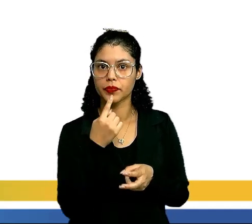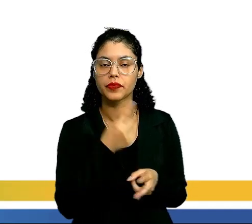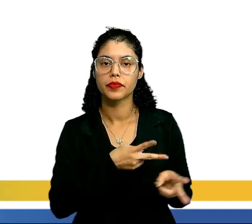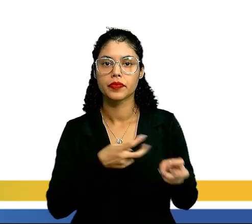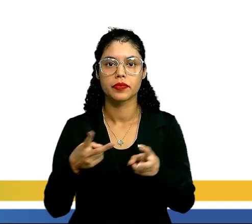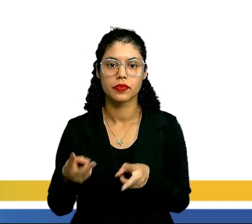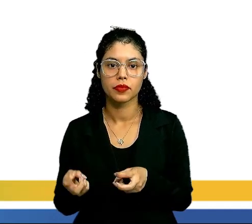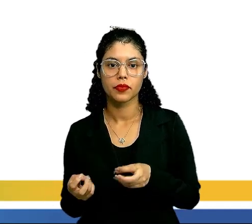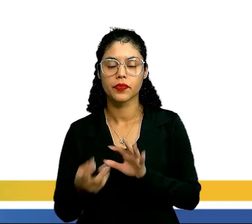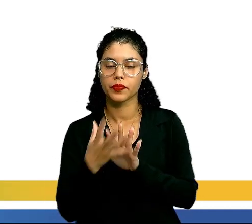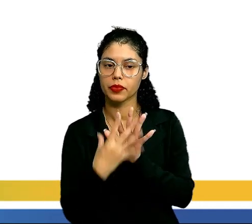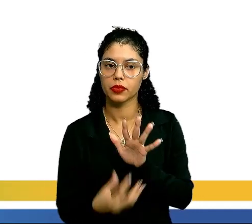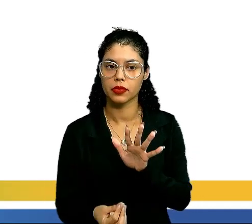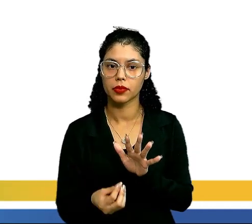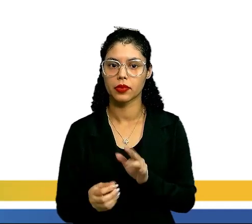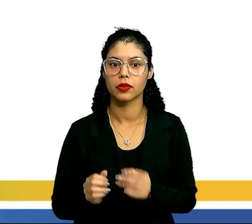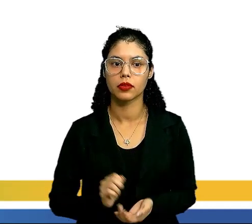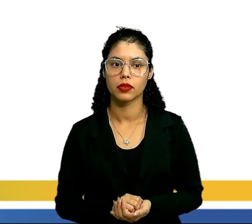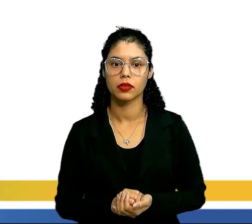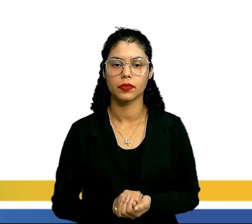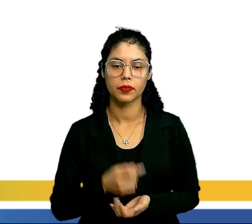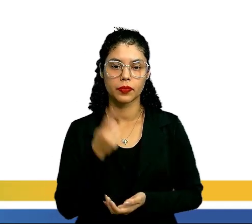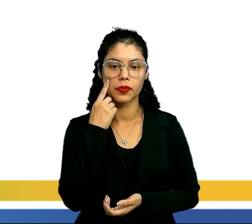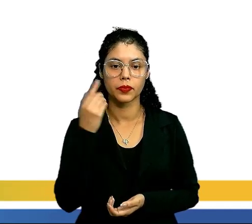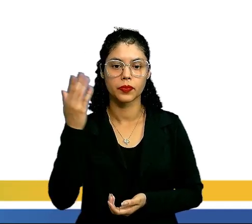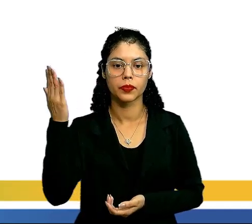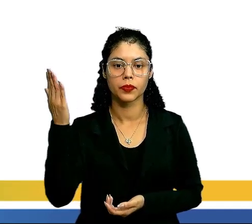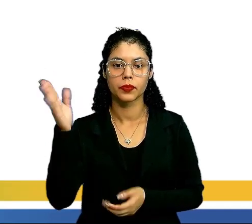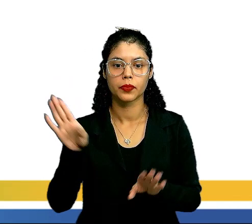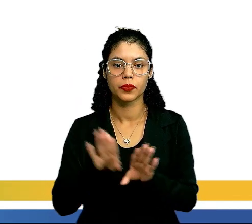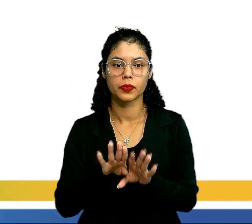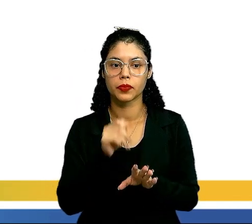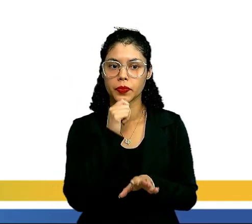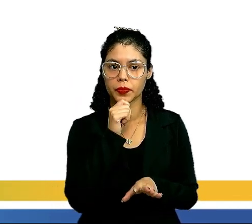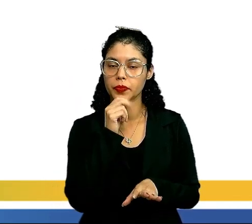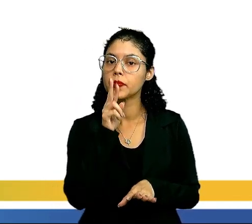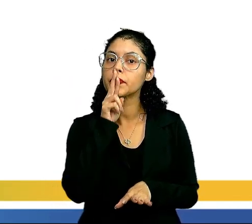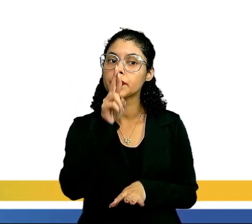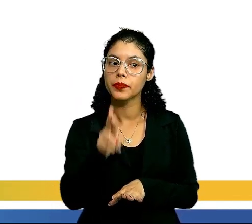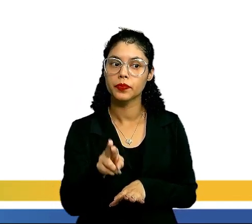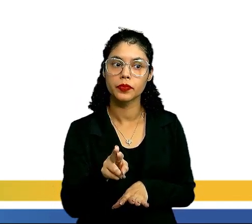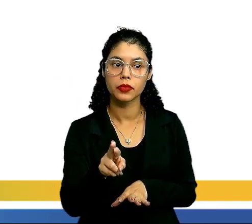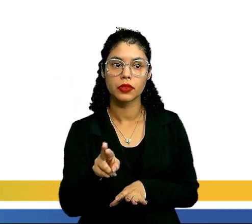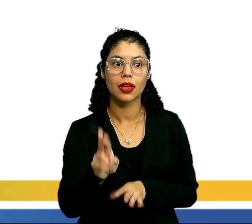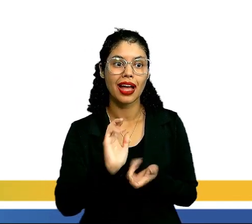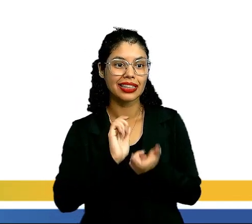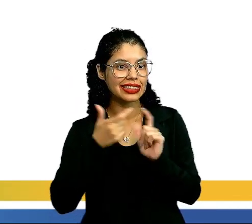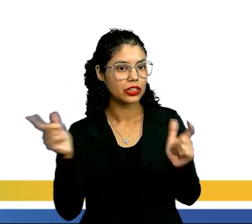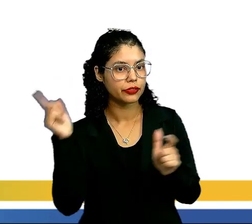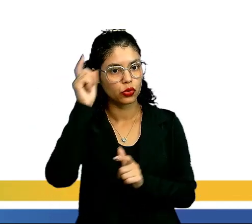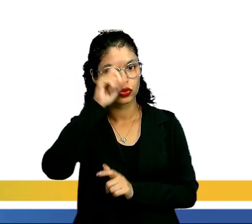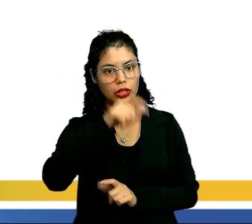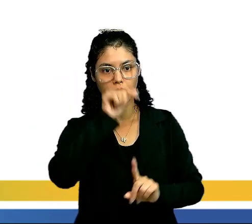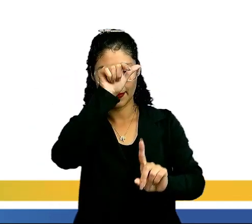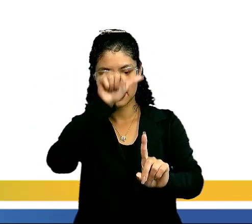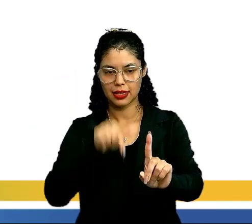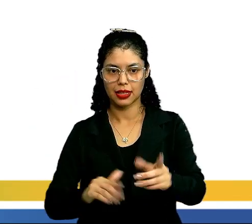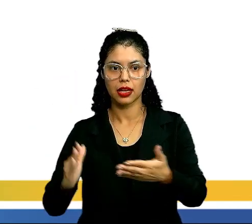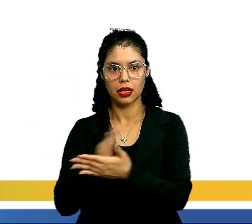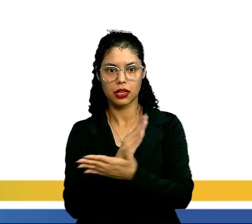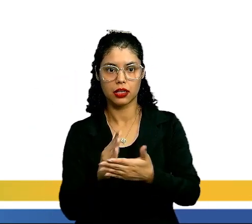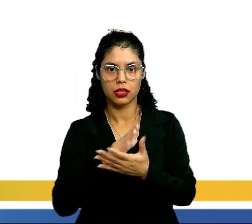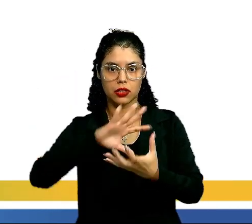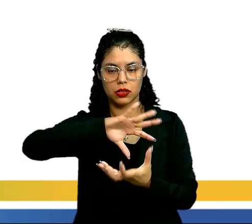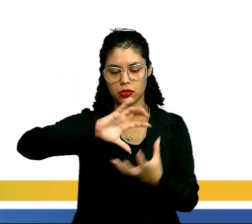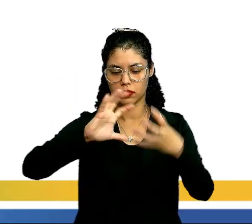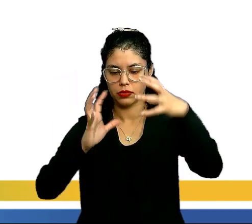gente observa essas projeções. Olha só, pessoal, a resposta. Elas se deformam devido à grande dificuldade de representar